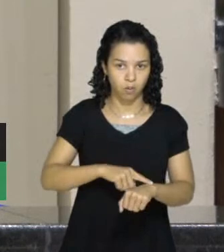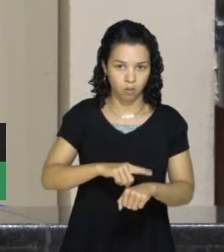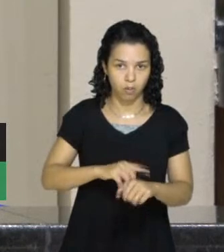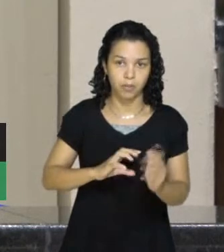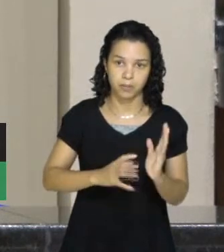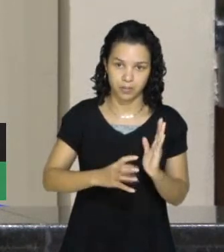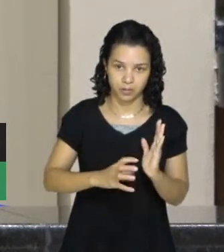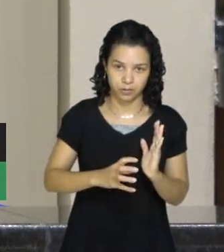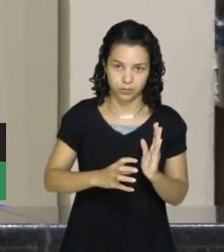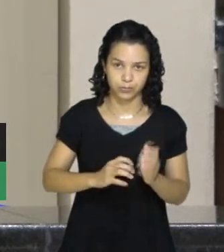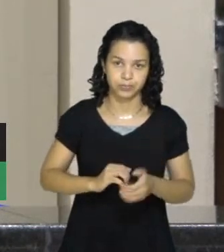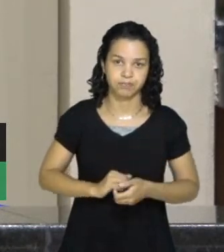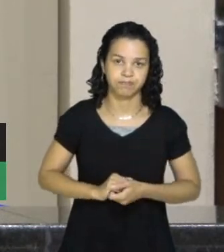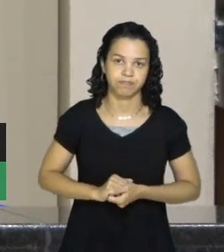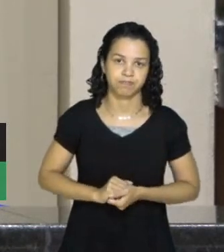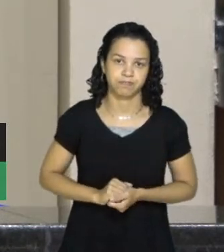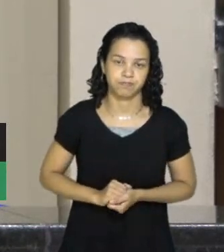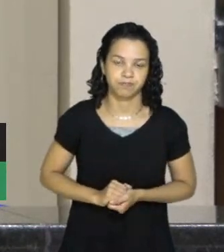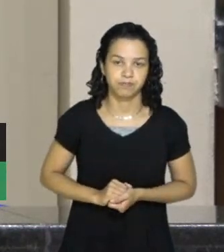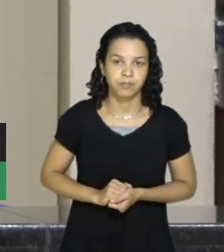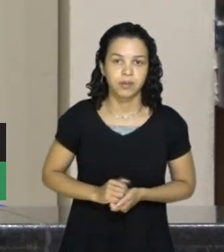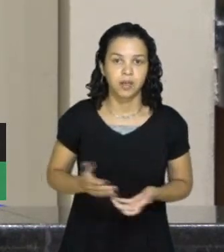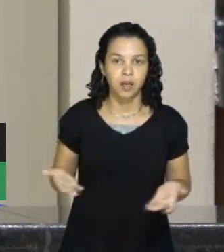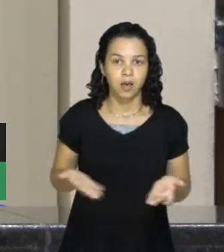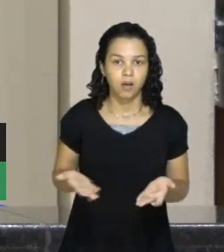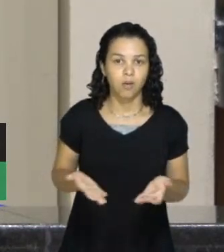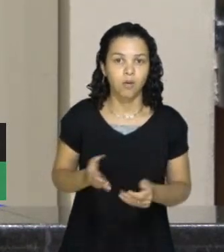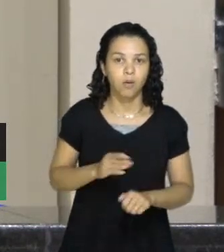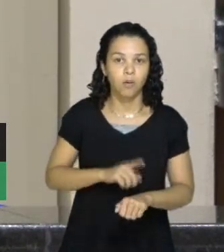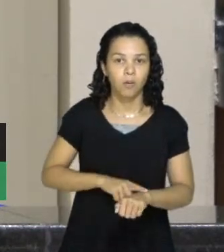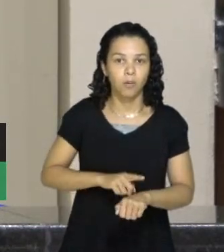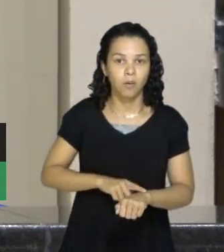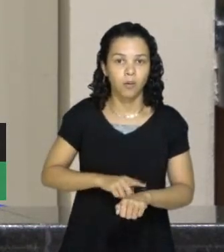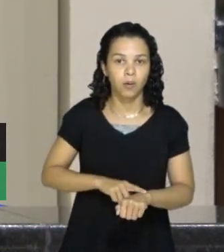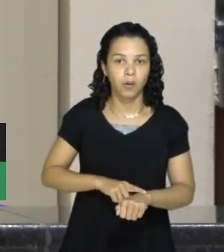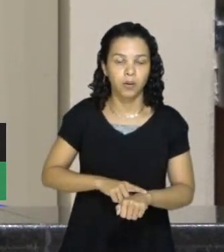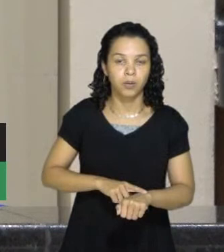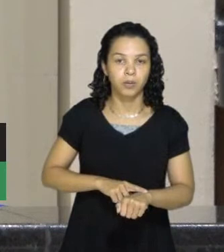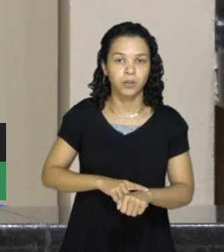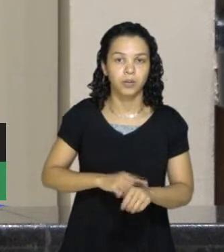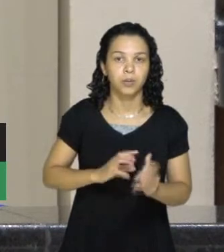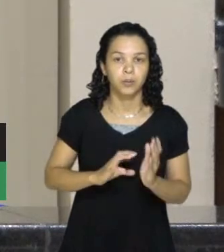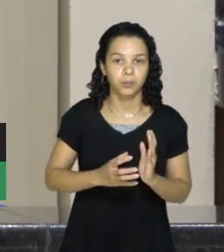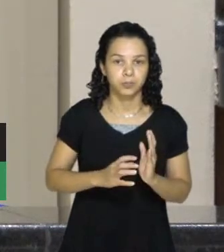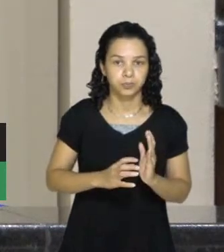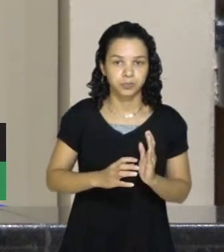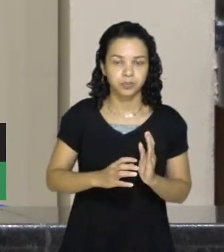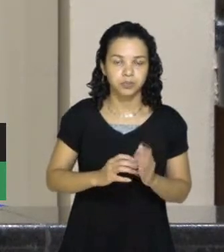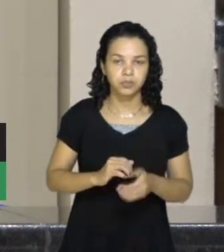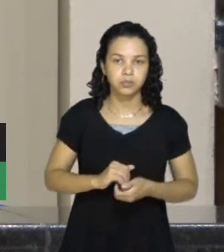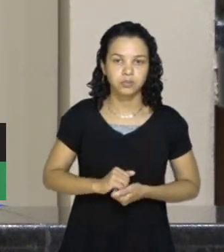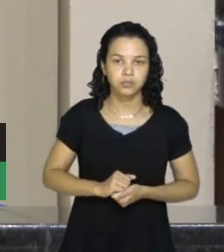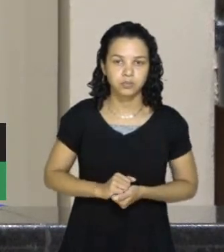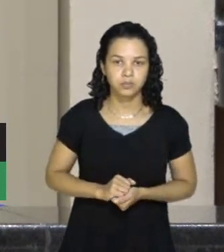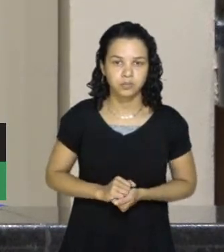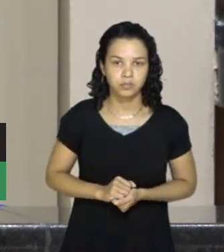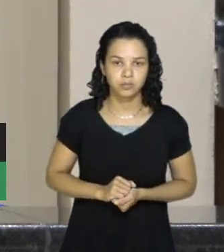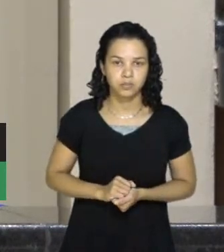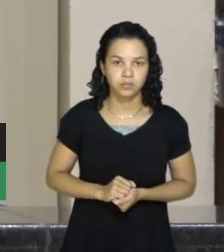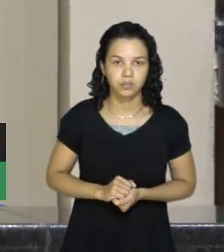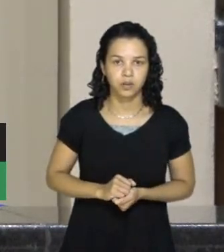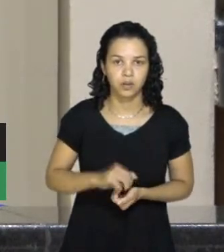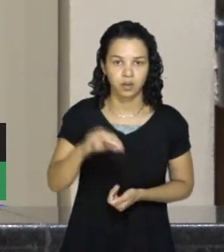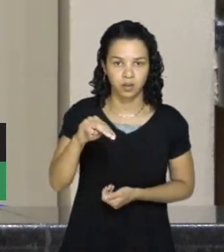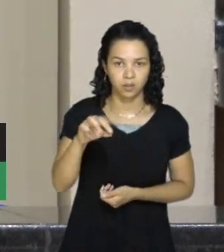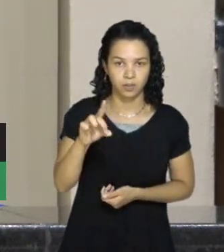partidos. agora, o próximo horário pertence ao bloco social-democrático, MDB